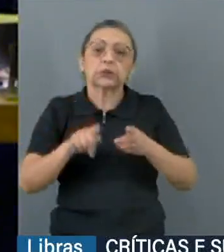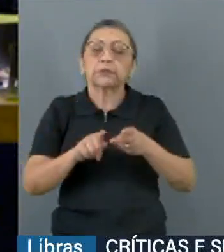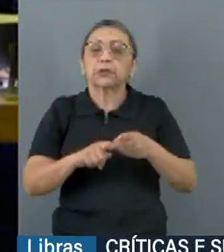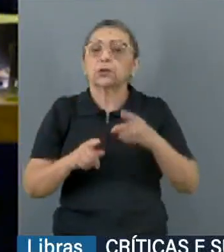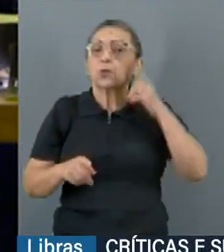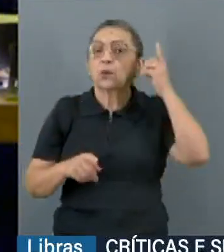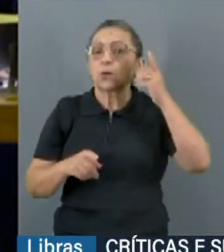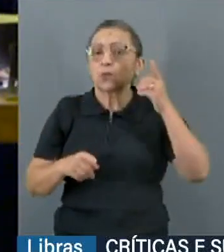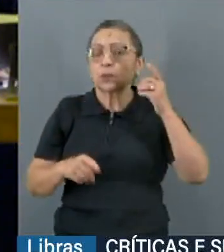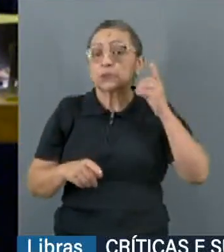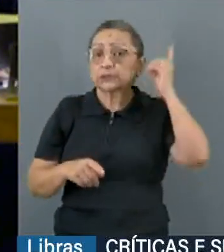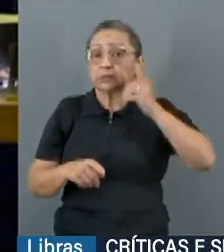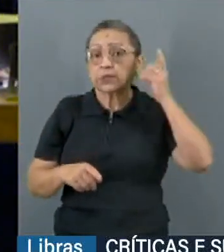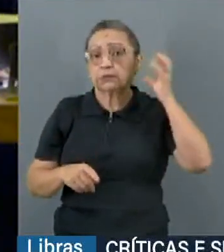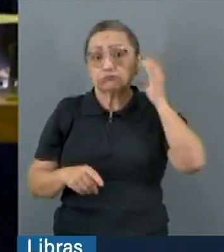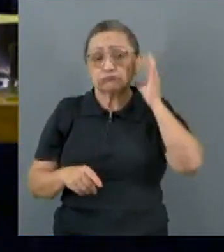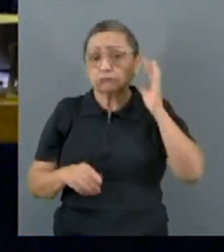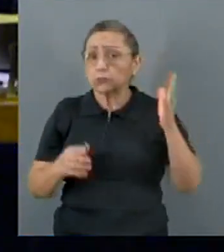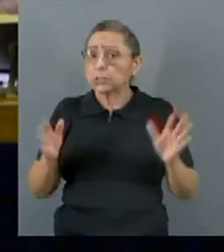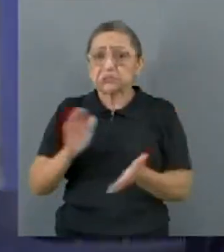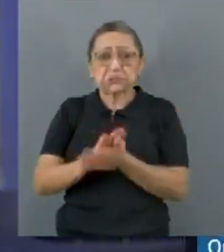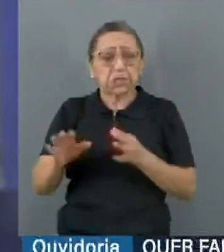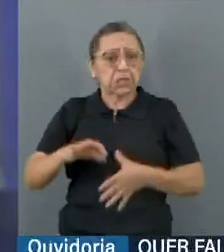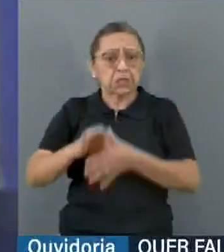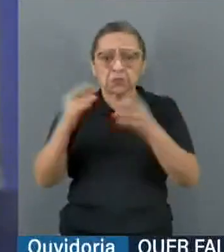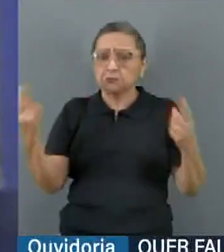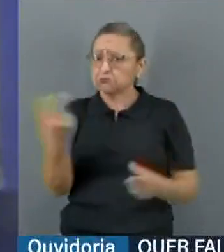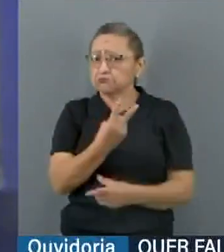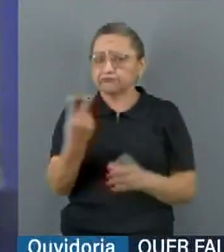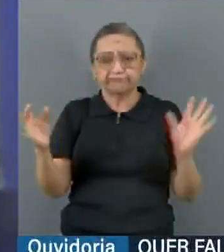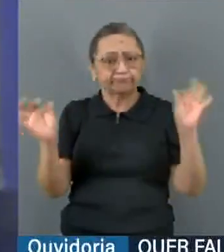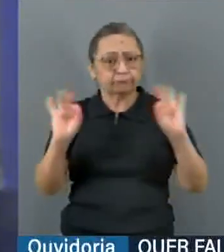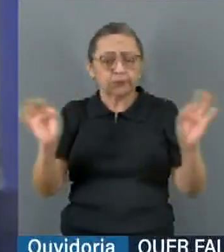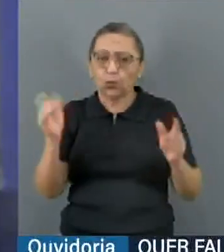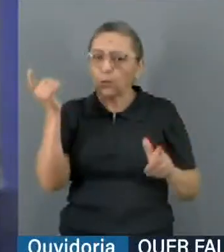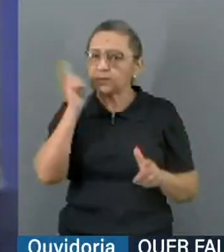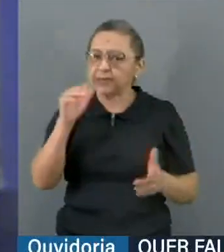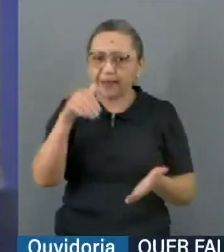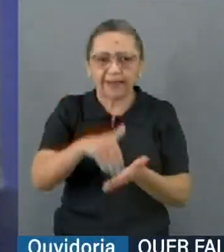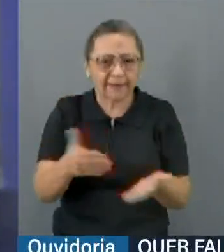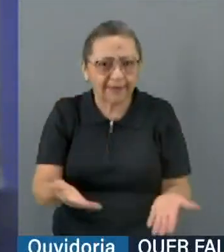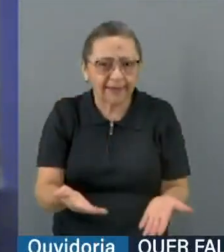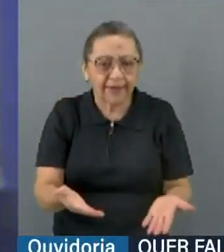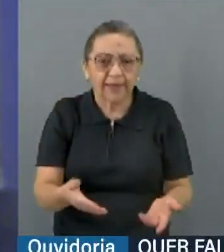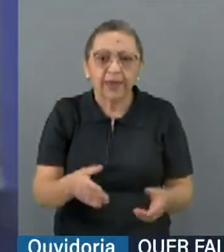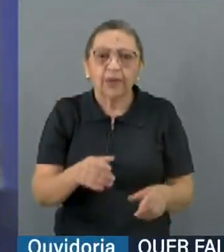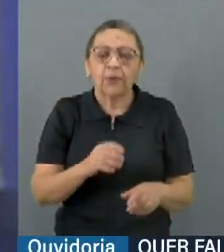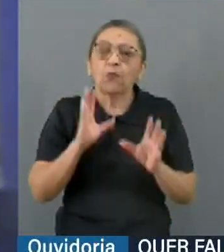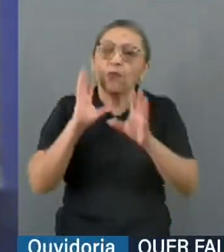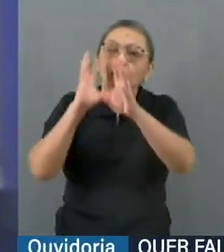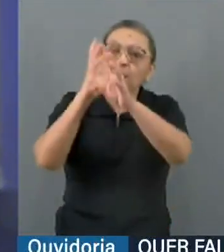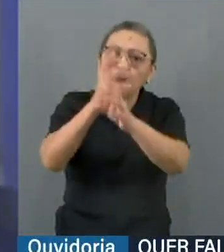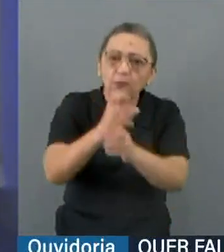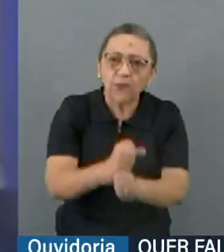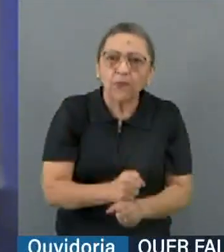a liderança dos dois nessas duas casas, nós não chegaríamos até aqui com o